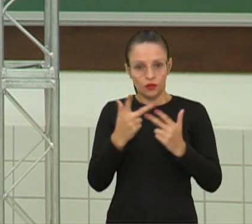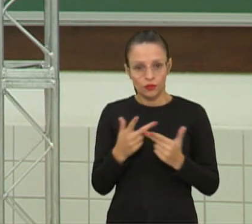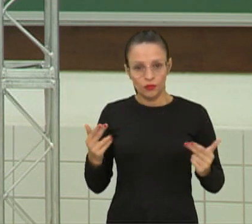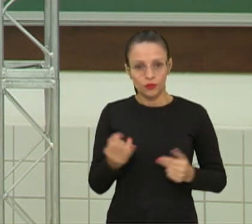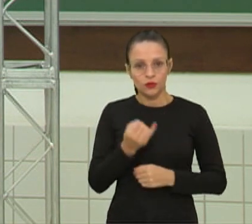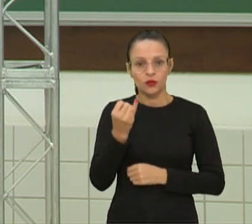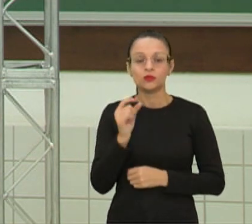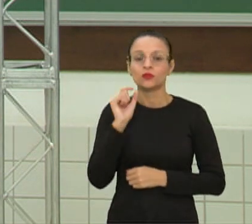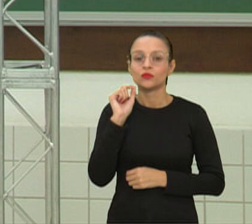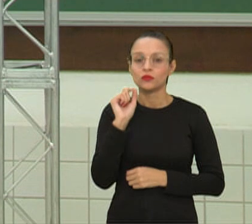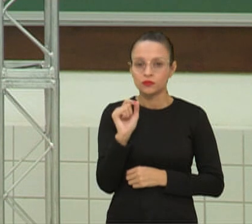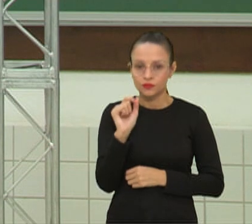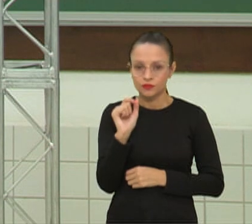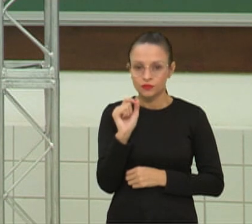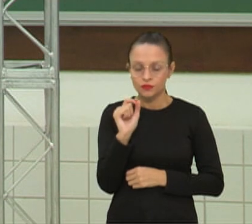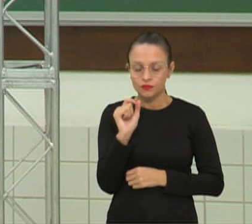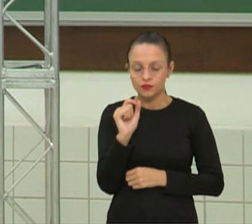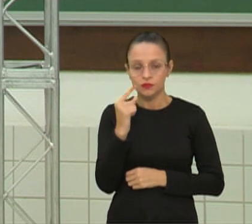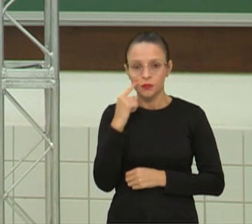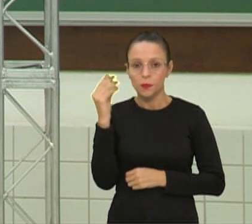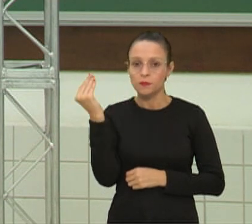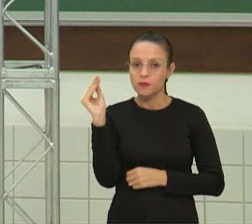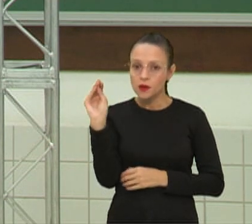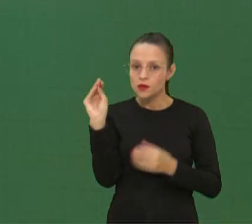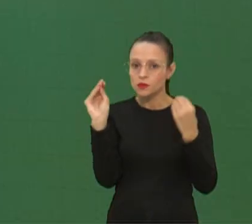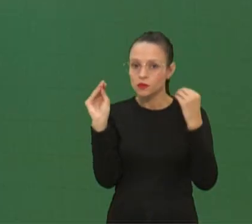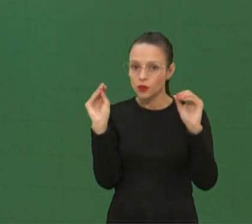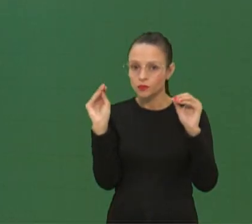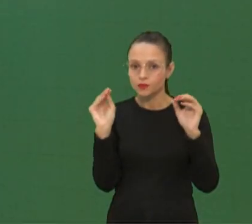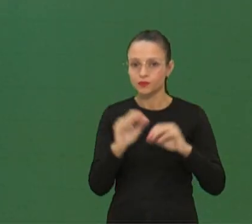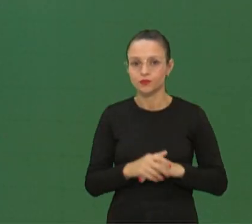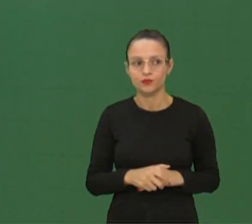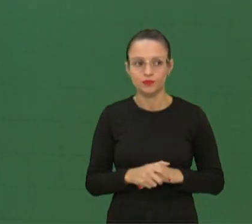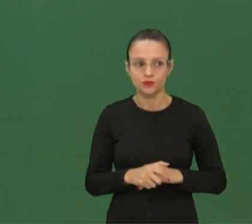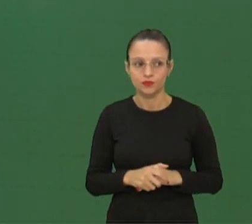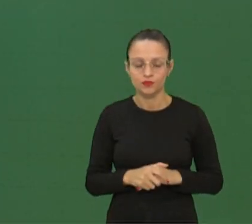seguinte, vamos anotar aqui quem que vai ser o quê. Então, o comprimento